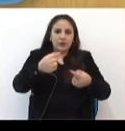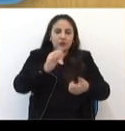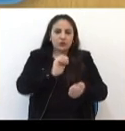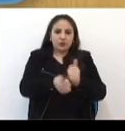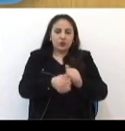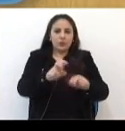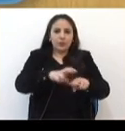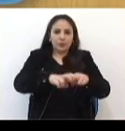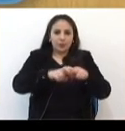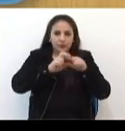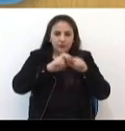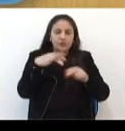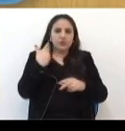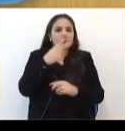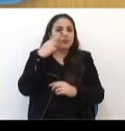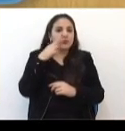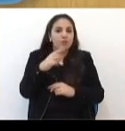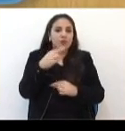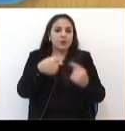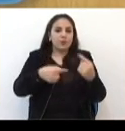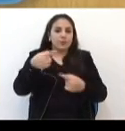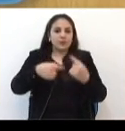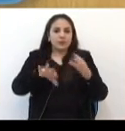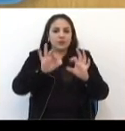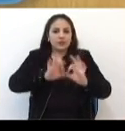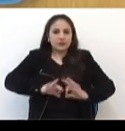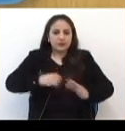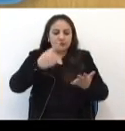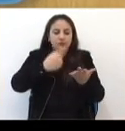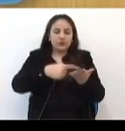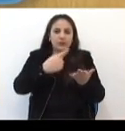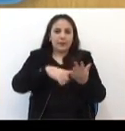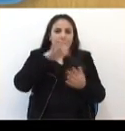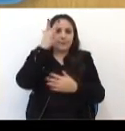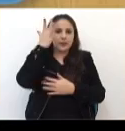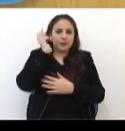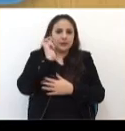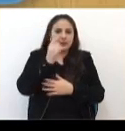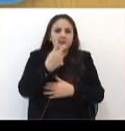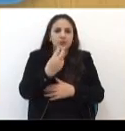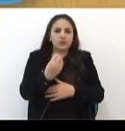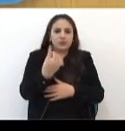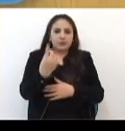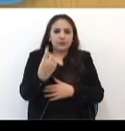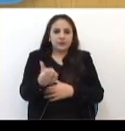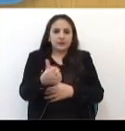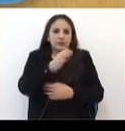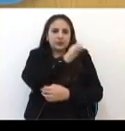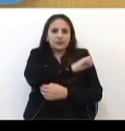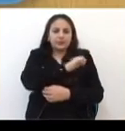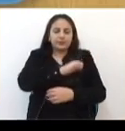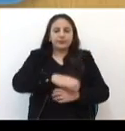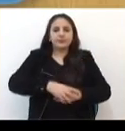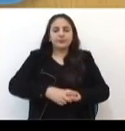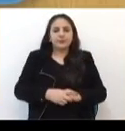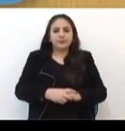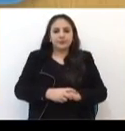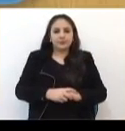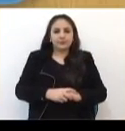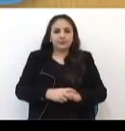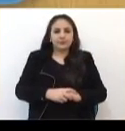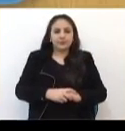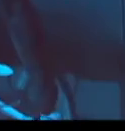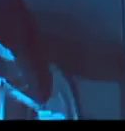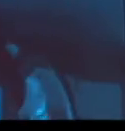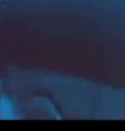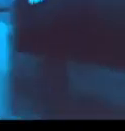as próximas fases dos Jogos. Por isso, vamos conferir algumas competições programadas para amanhã, na Rio